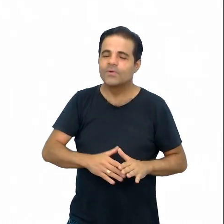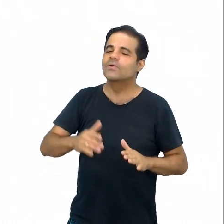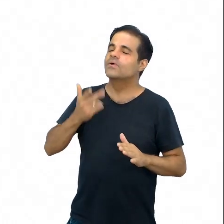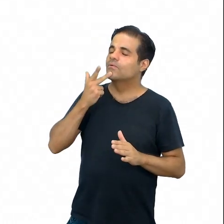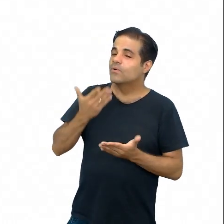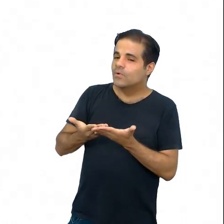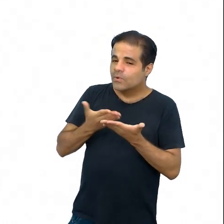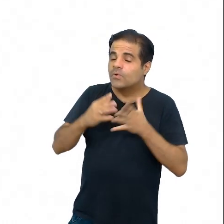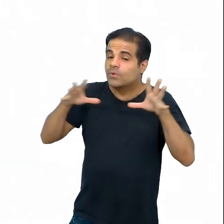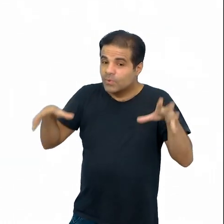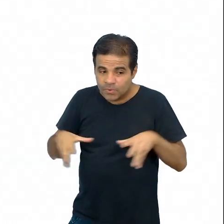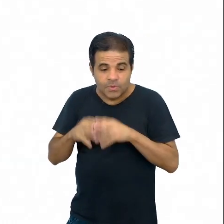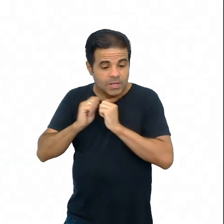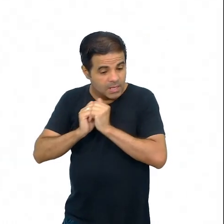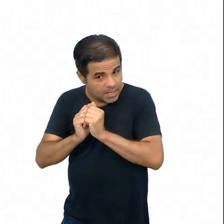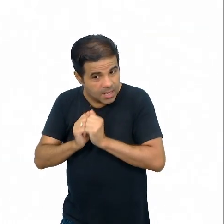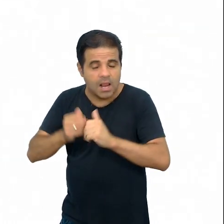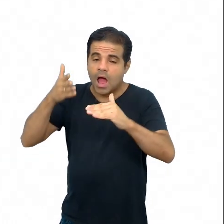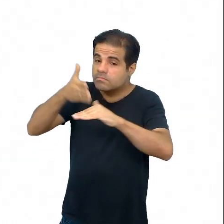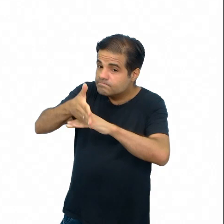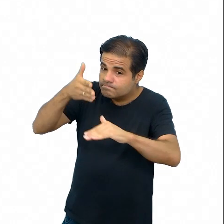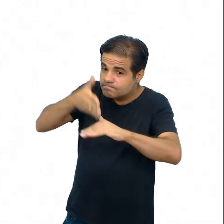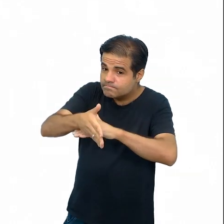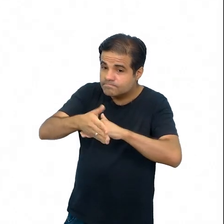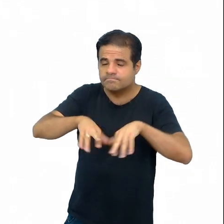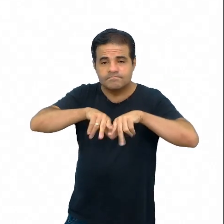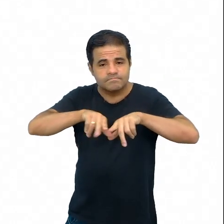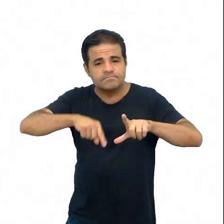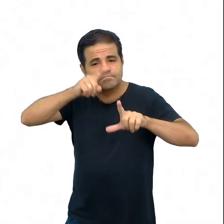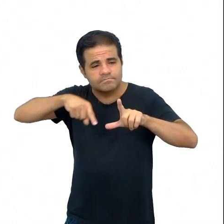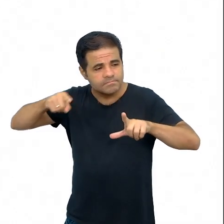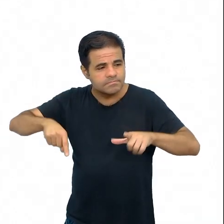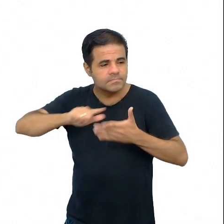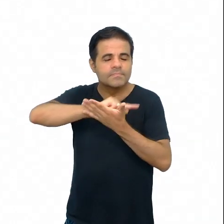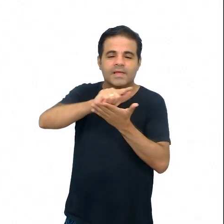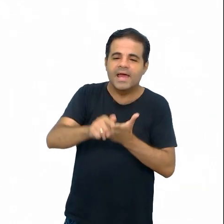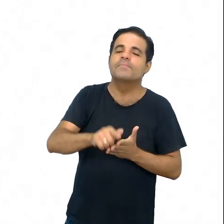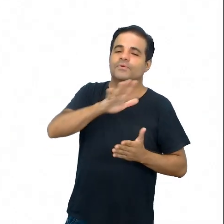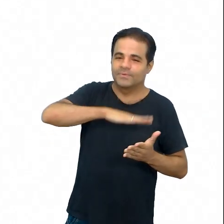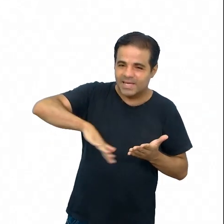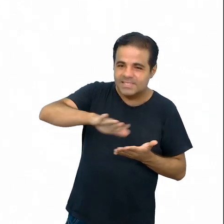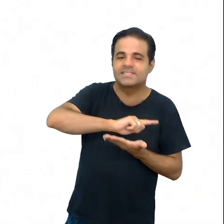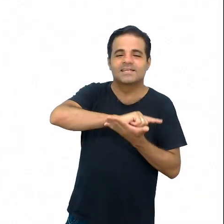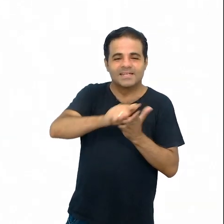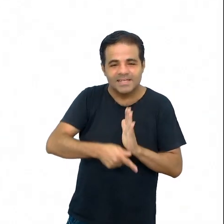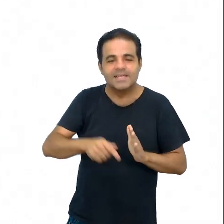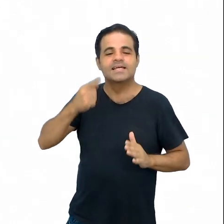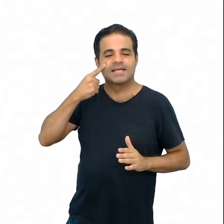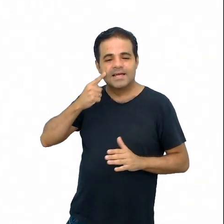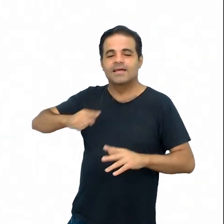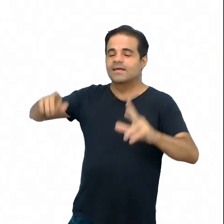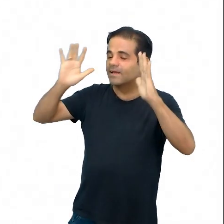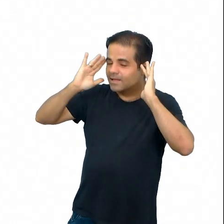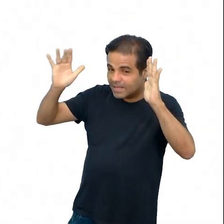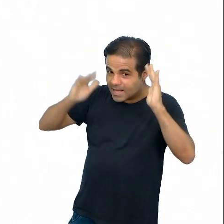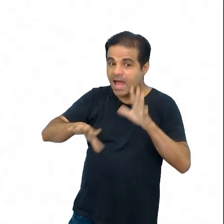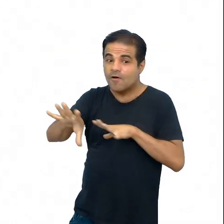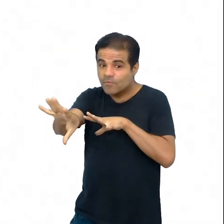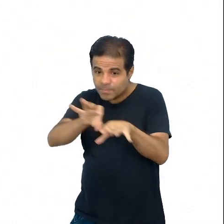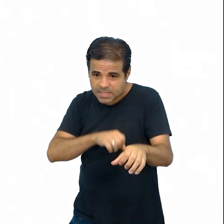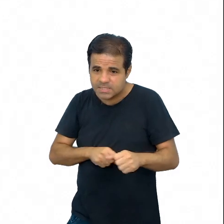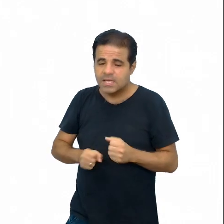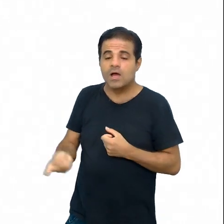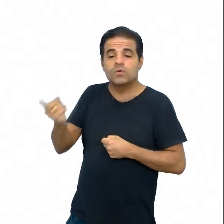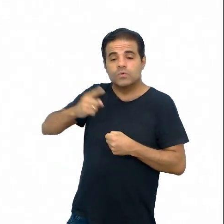de aulas que propiciam o acesso a variados gêneros literários, tá? Então, estamos aqui pensando na formação do